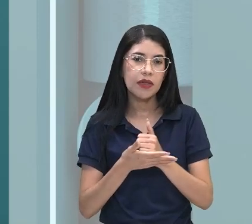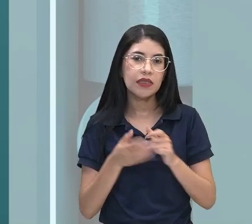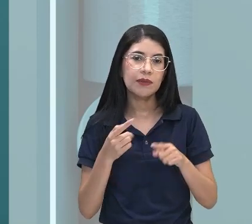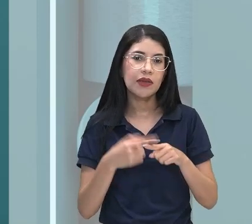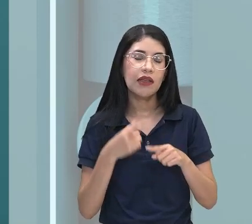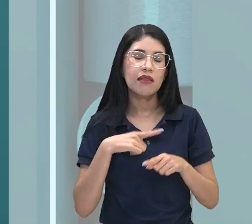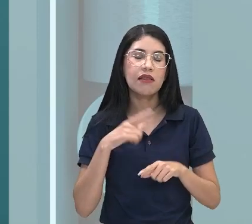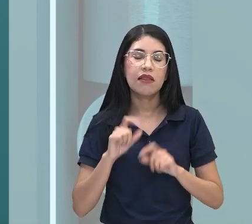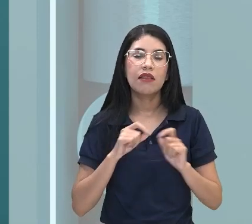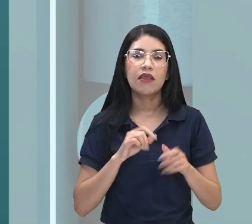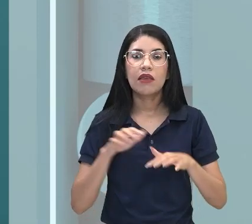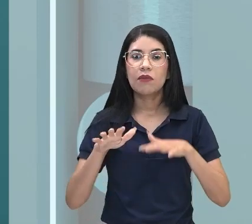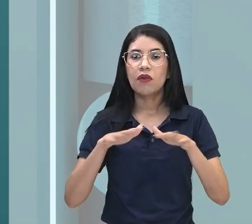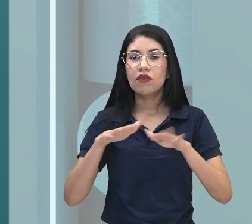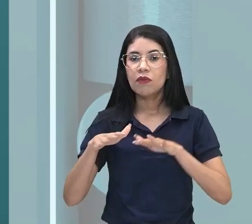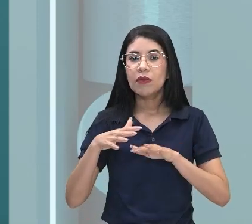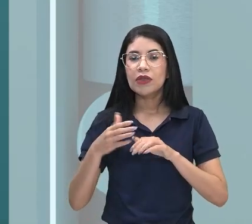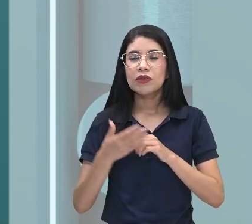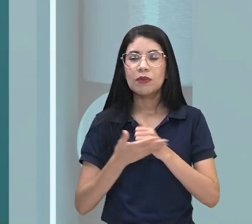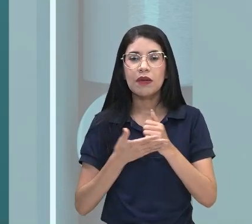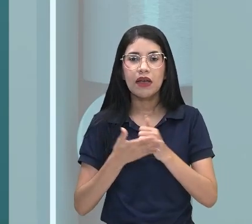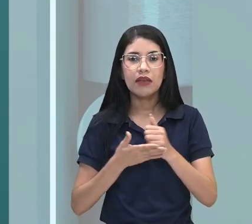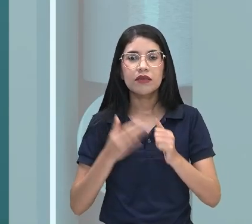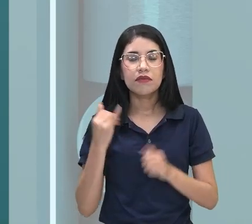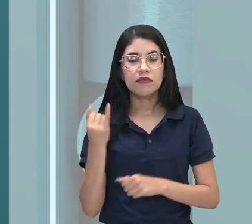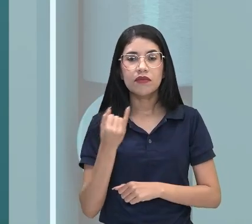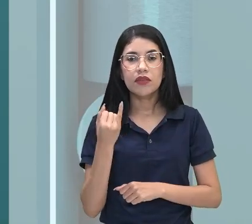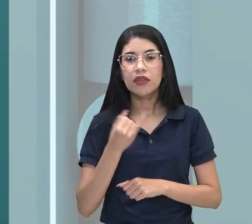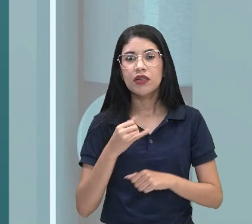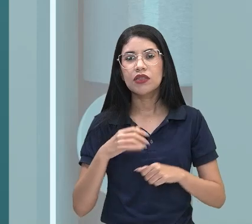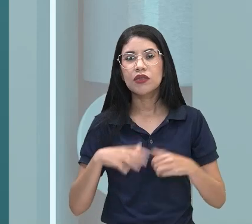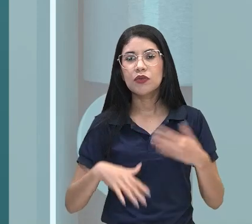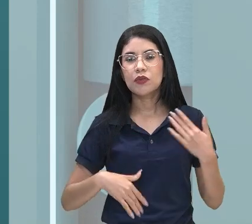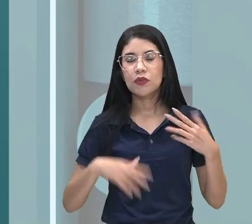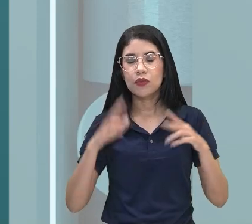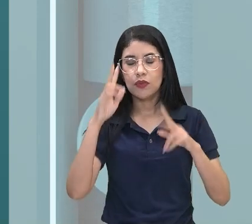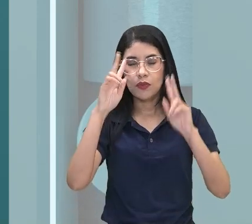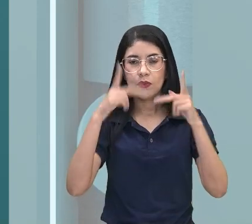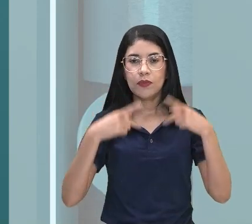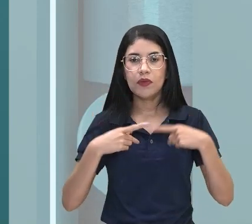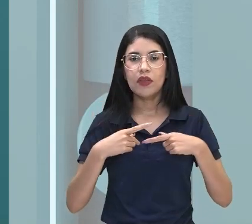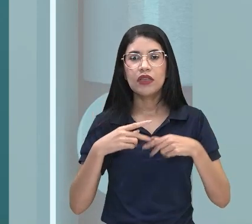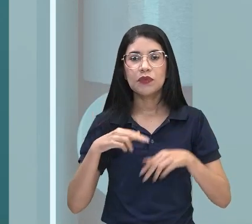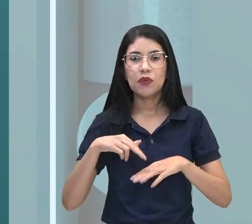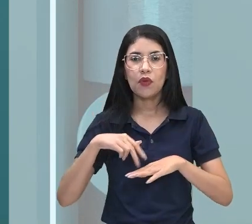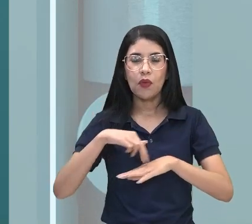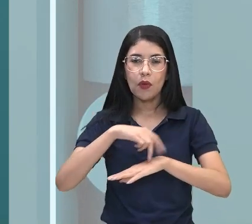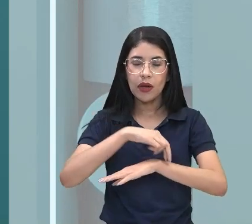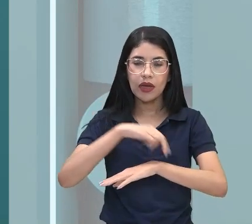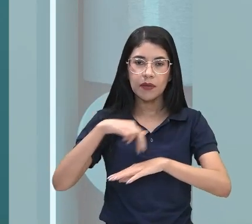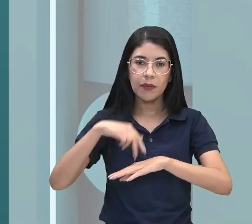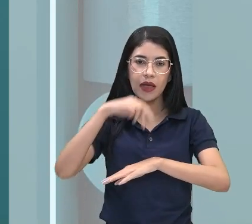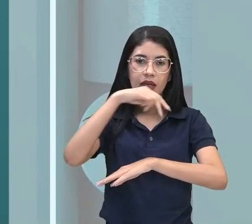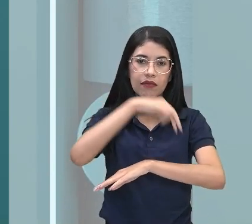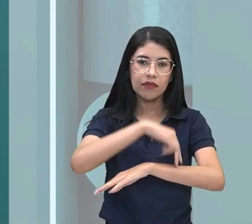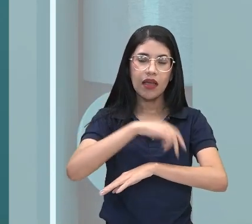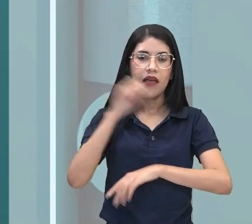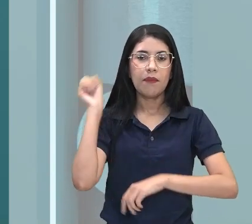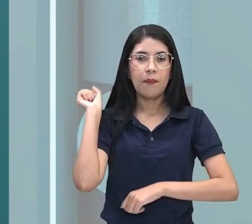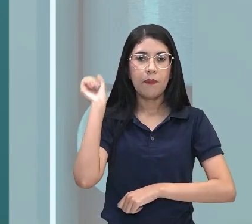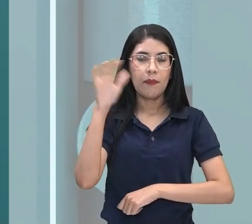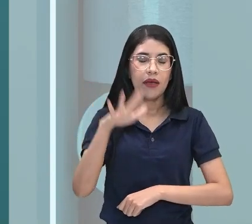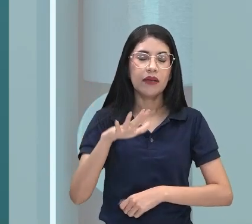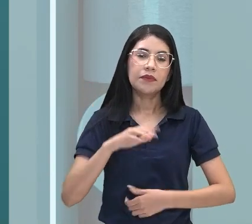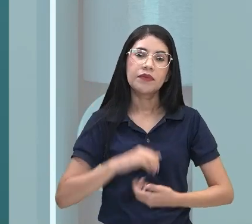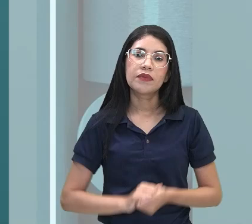traz aquelas movimentações fundamentais do ser humano. O correr, o saltar, o arremessar, o lançar.